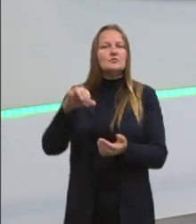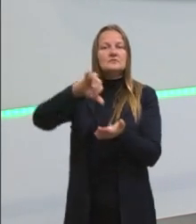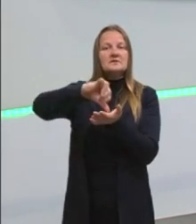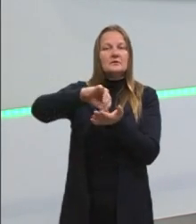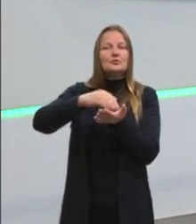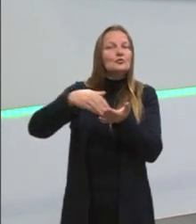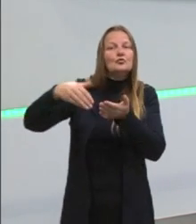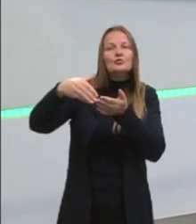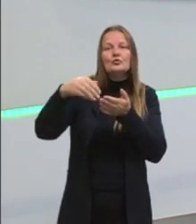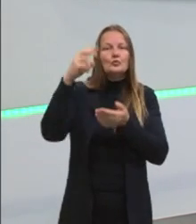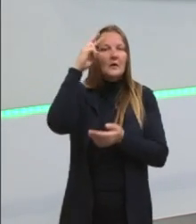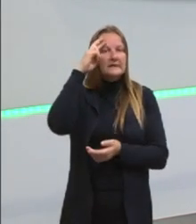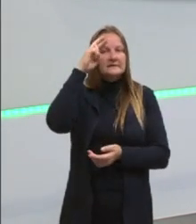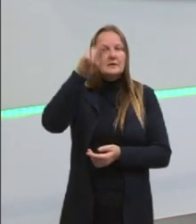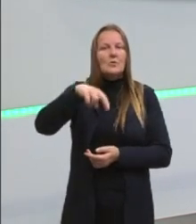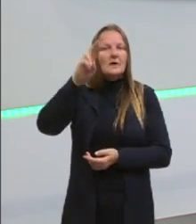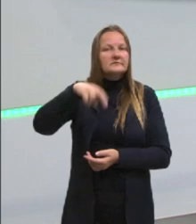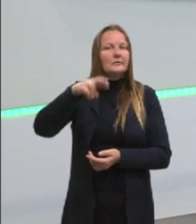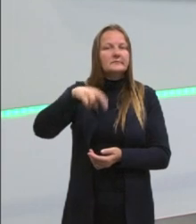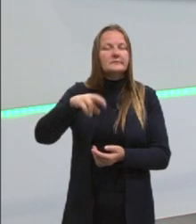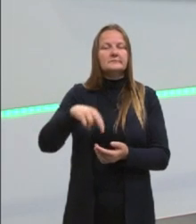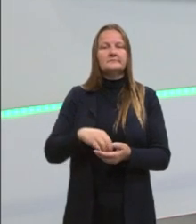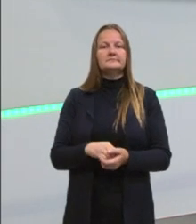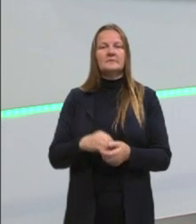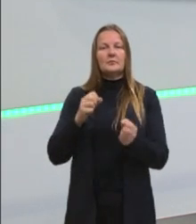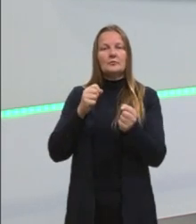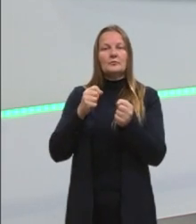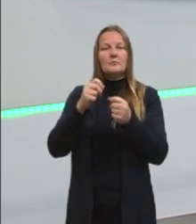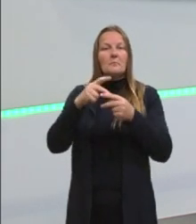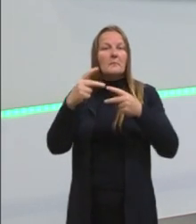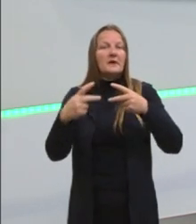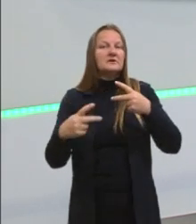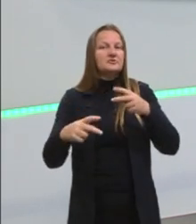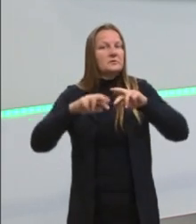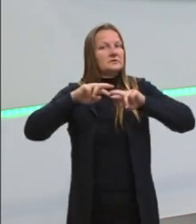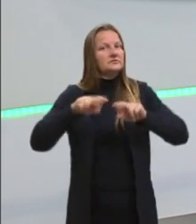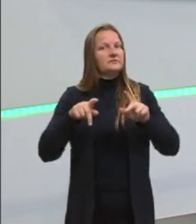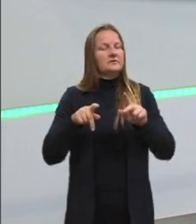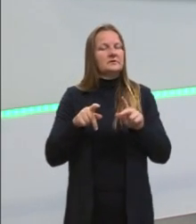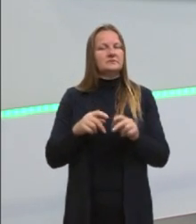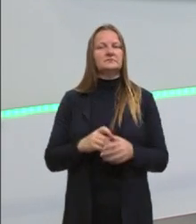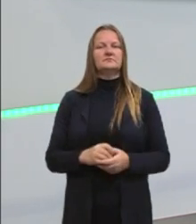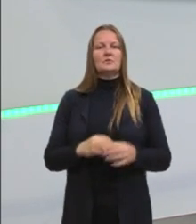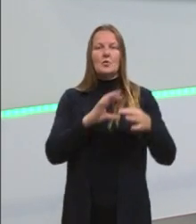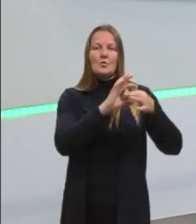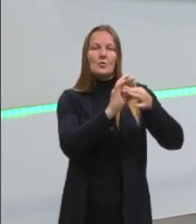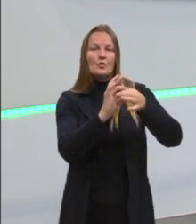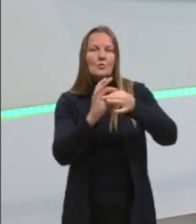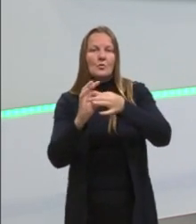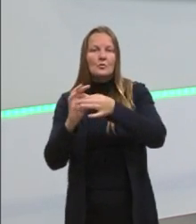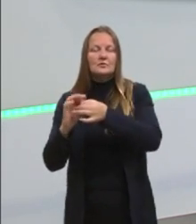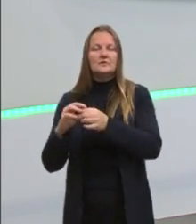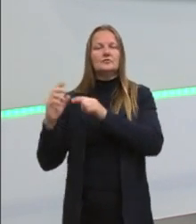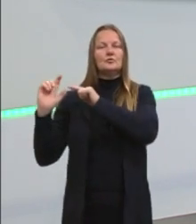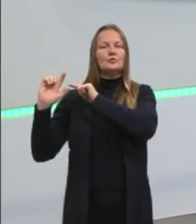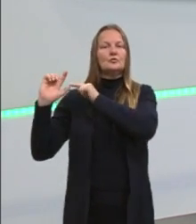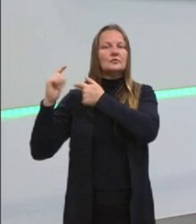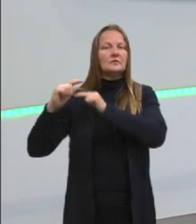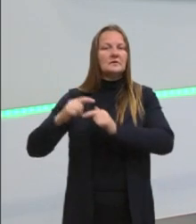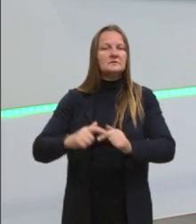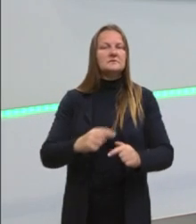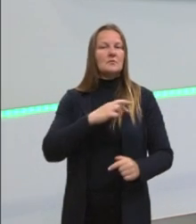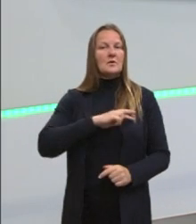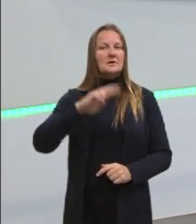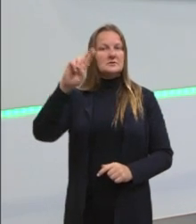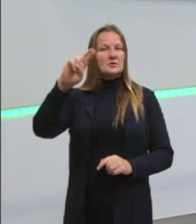perspectiva um outro paradigma então é o contexto da da religião